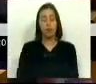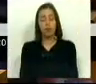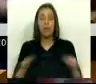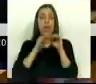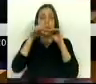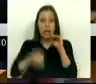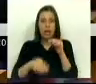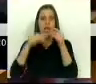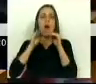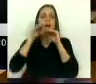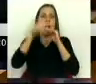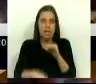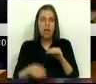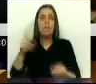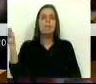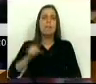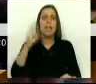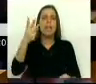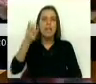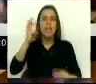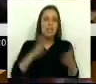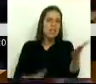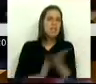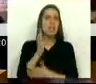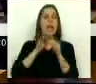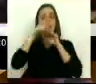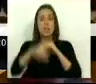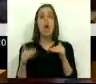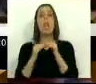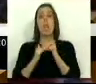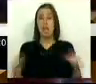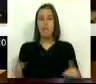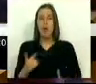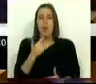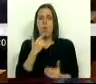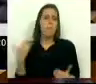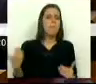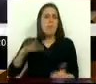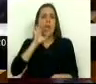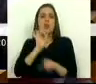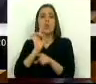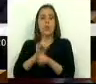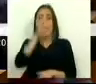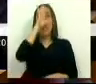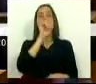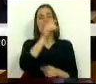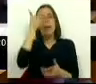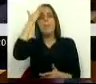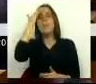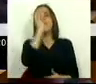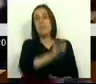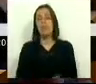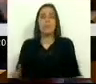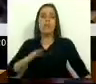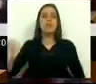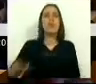recessão atrás de recessão, terceiro ano consecutivo, com níveis muito, muito acima daquilo que o Governo tinha previsto.